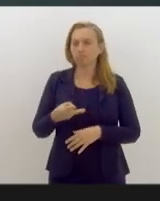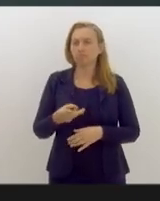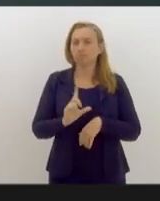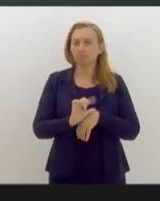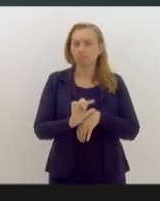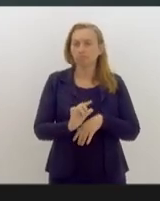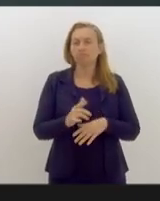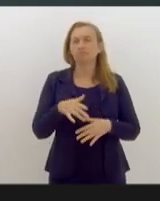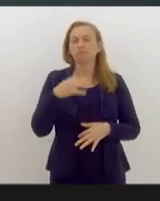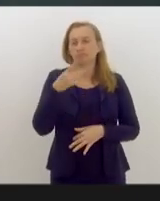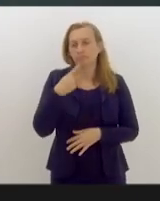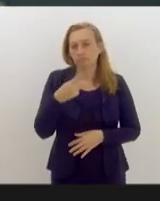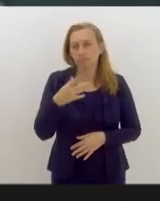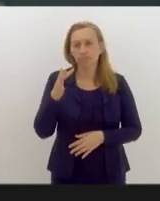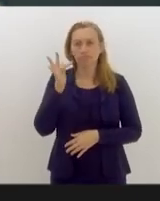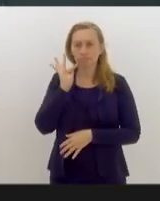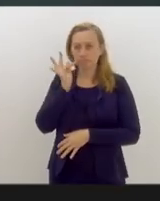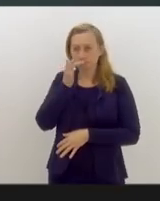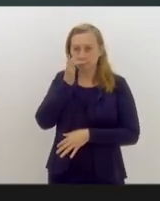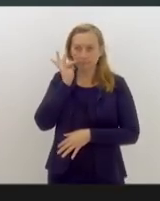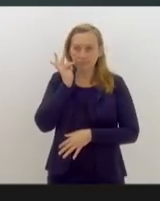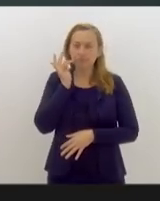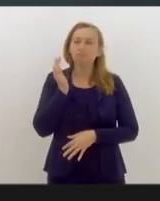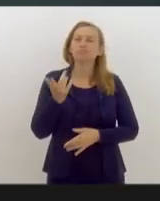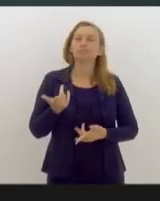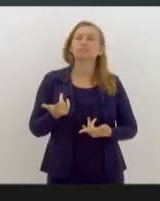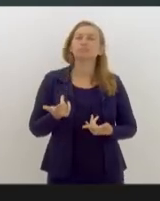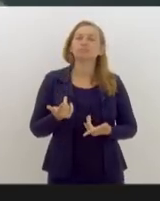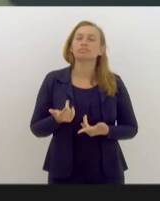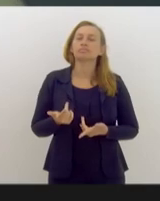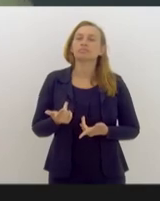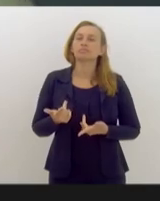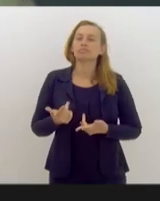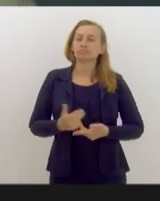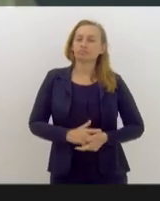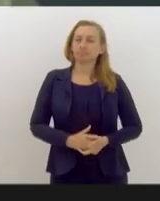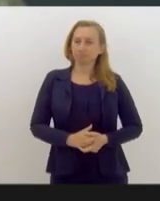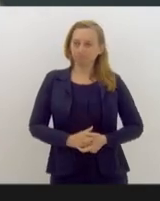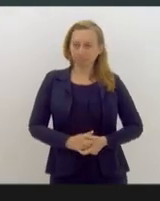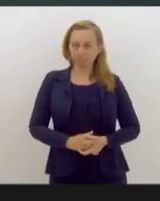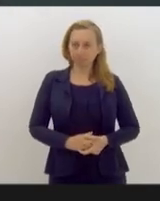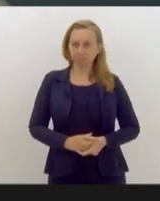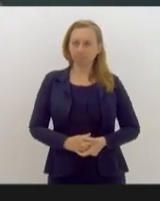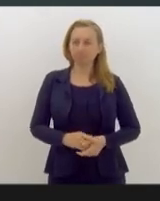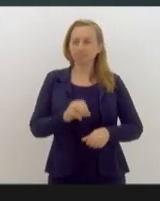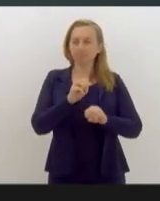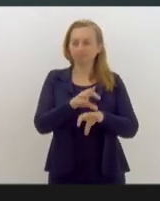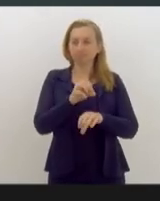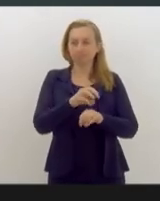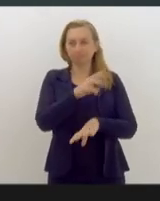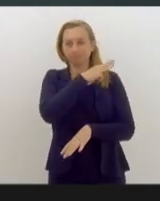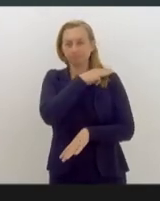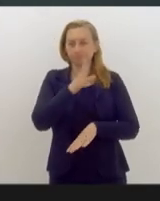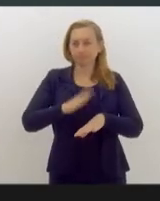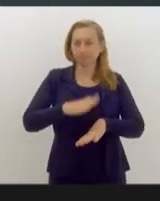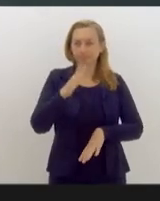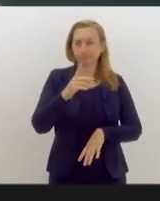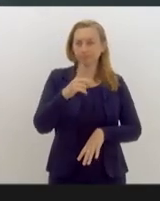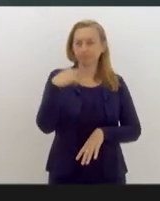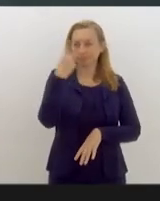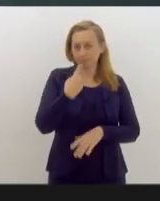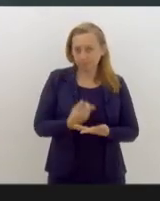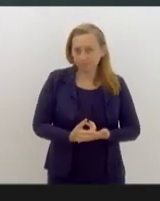Flávio, né, quando ele diz que o ensino médio no Rio de Janeiro já tinha muito mais do que 2.400 horas,